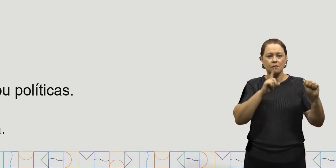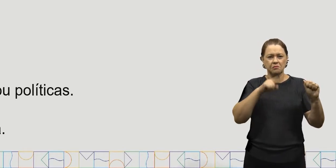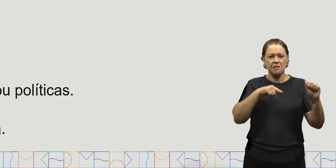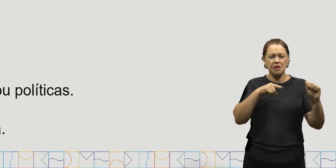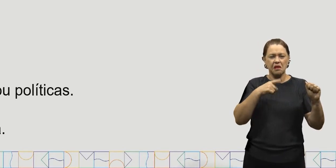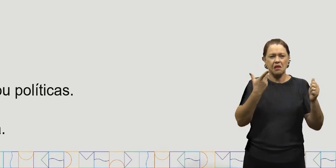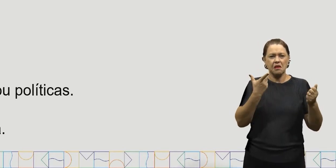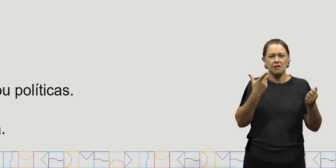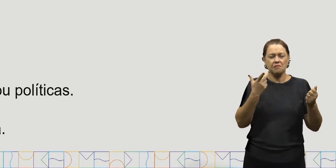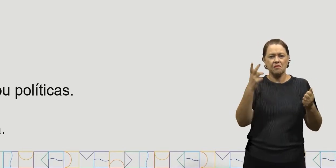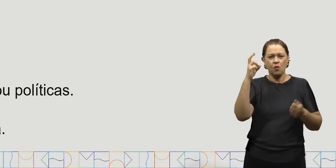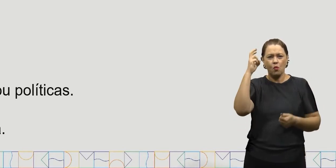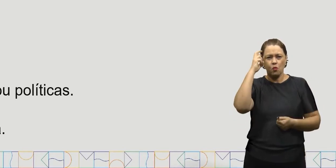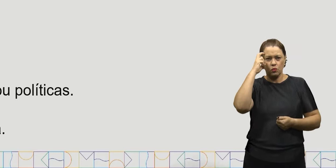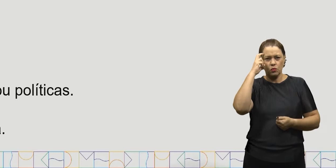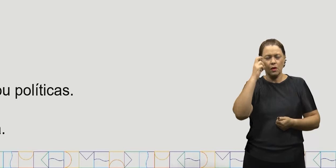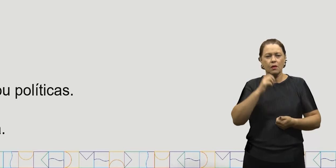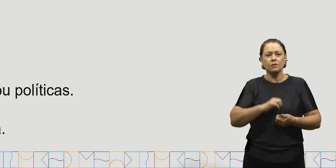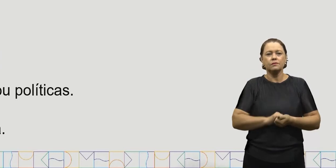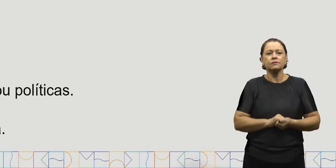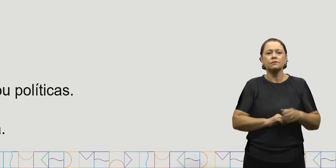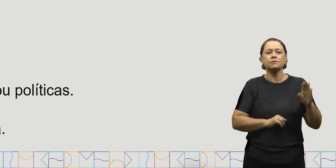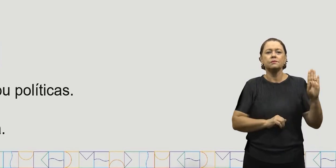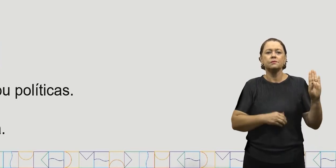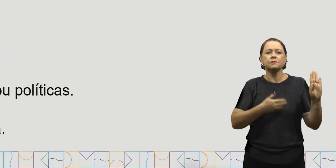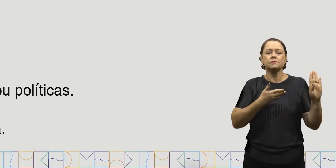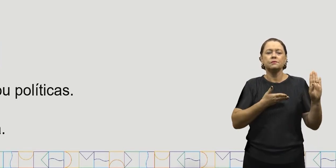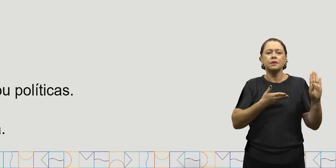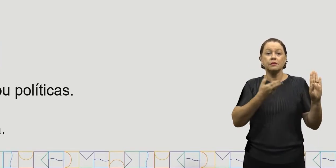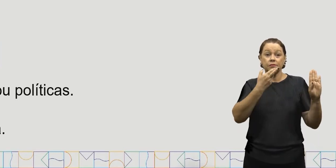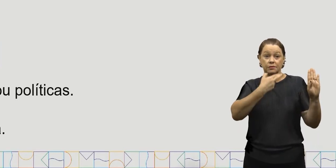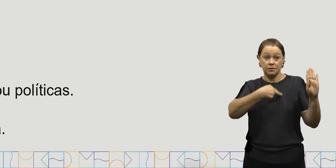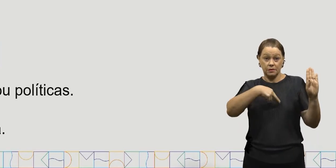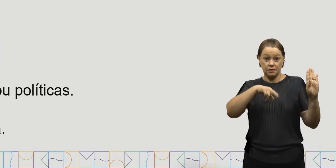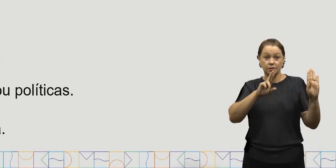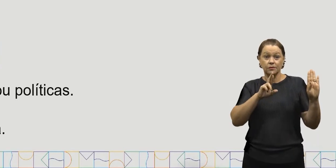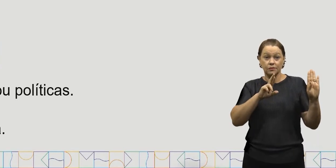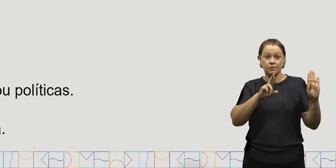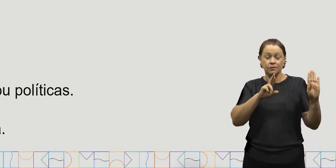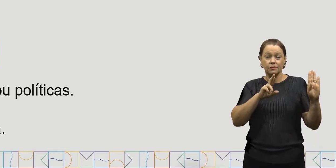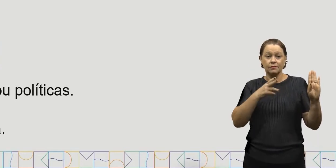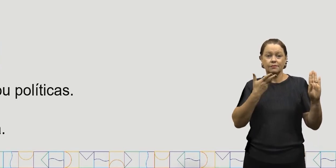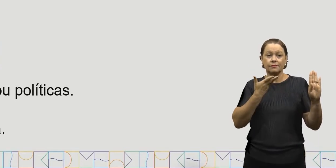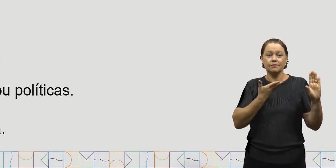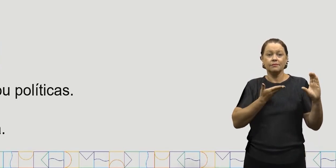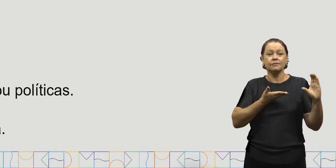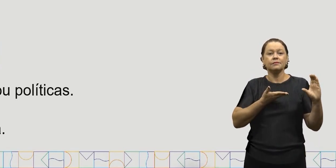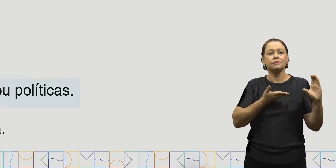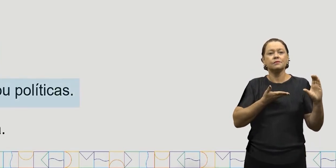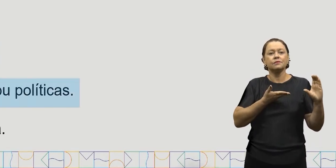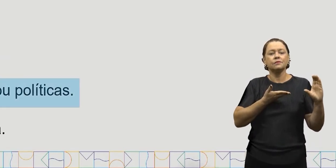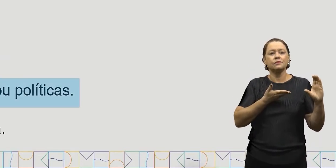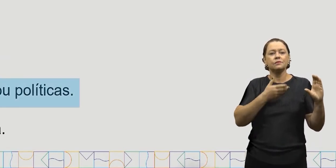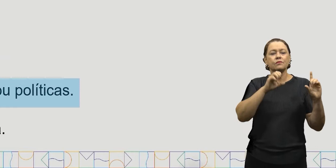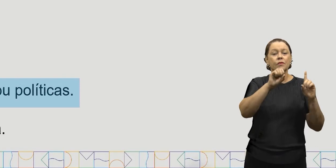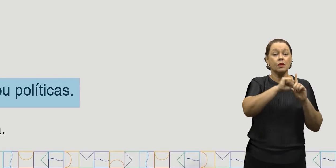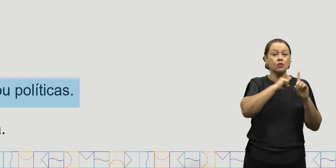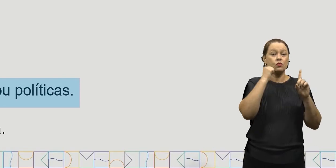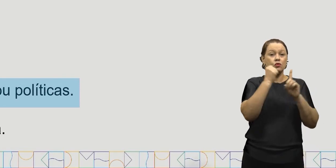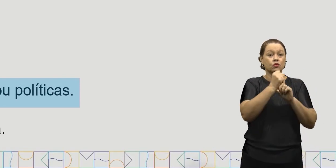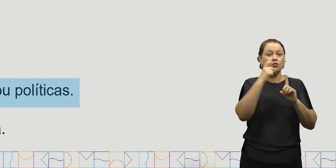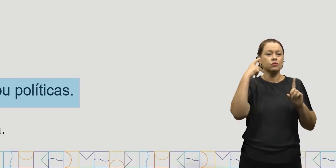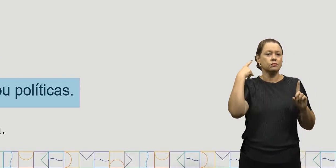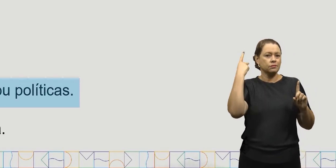A, questão étnica. Alternativa B, questão religiosa. Alternativa C,